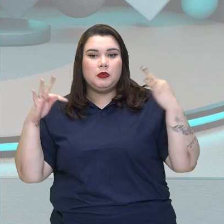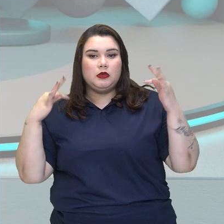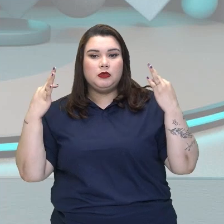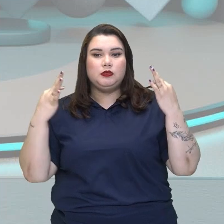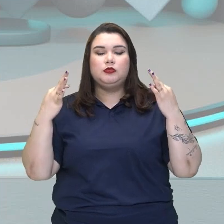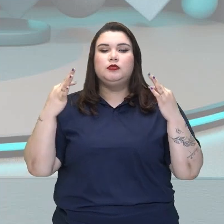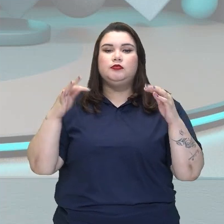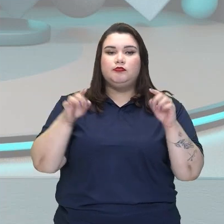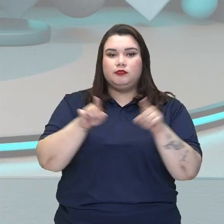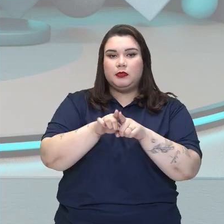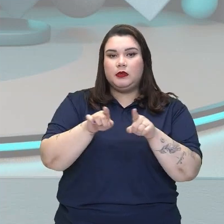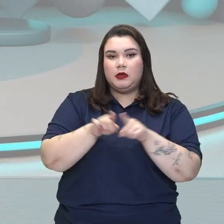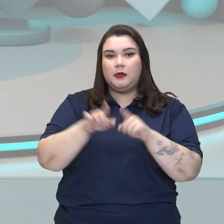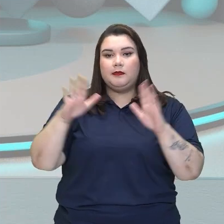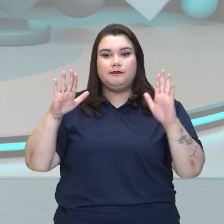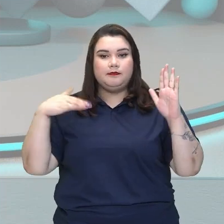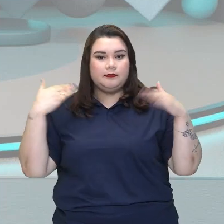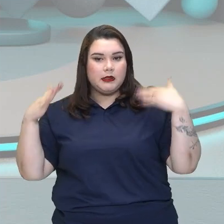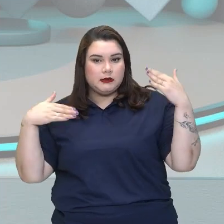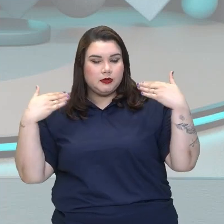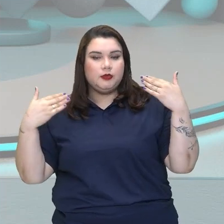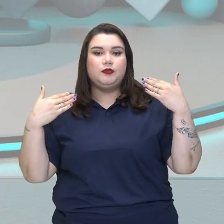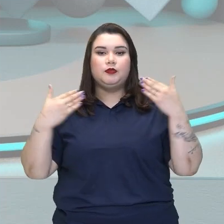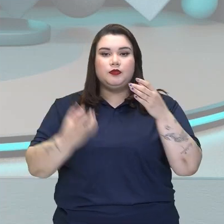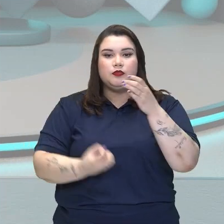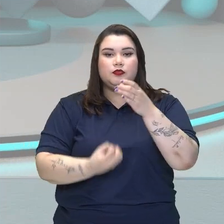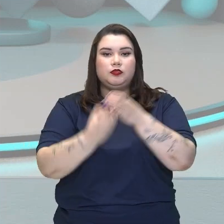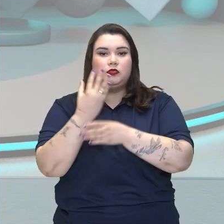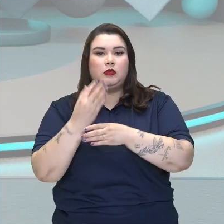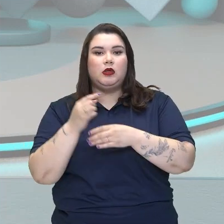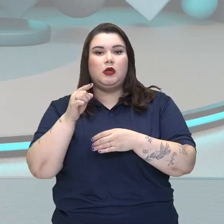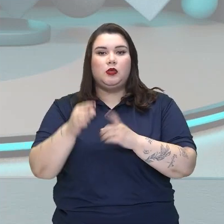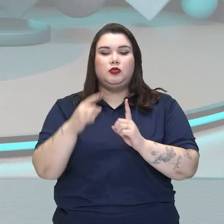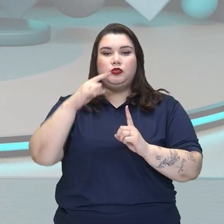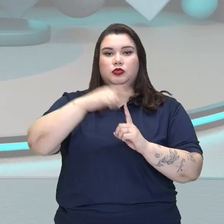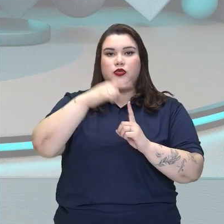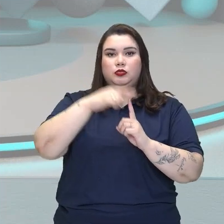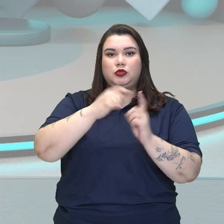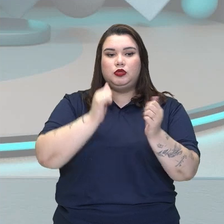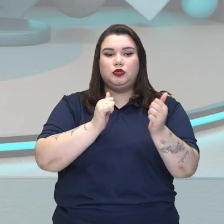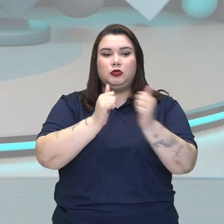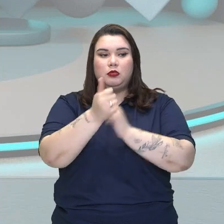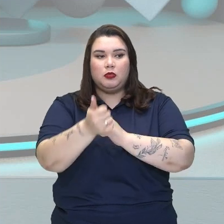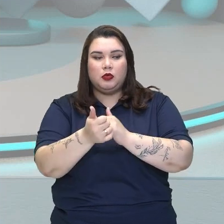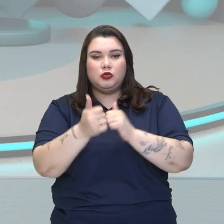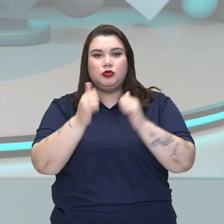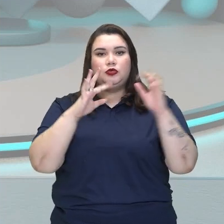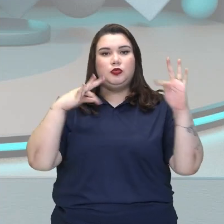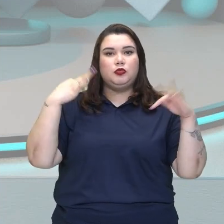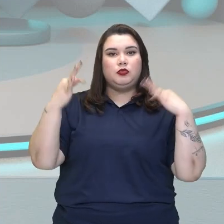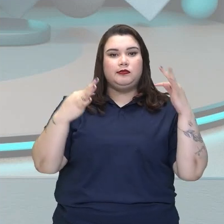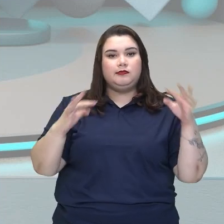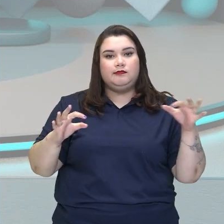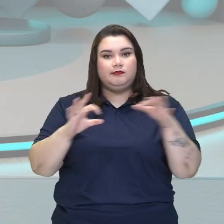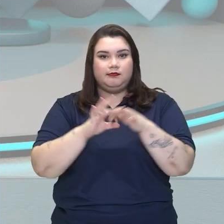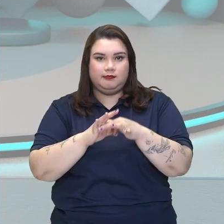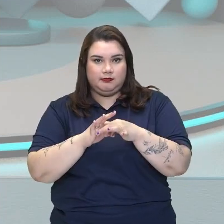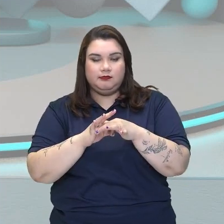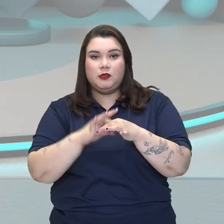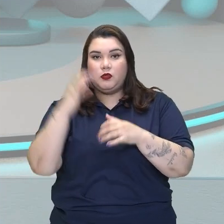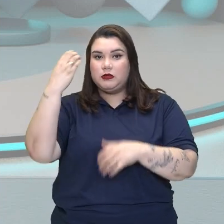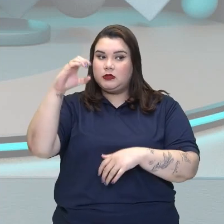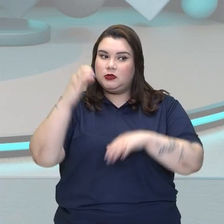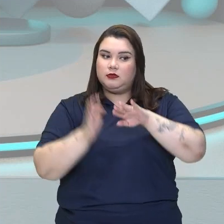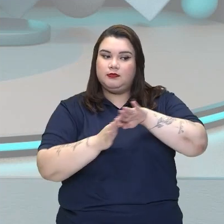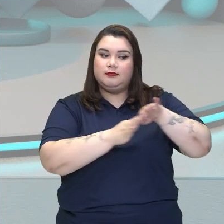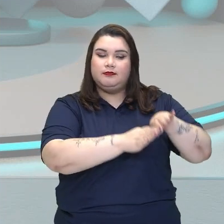olha aí, e o lazer, dando origem ao arvorismo recreativo. Aí já não é mais o científico. Eles não